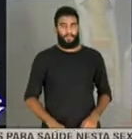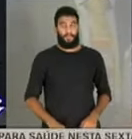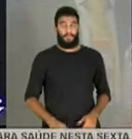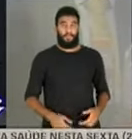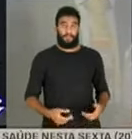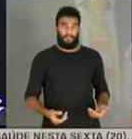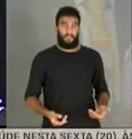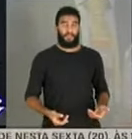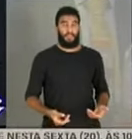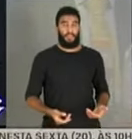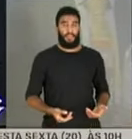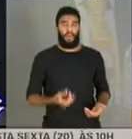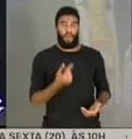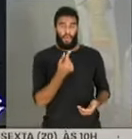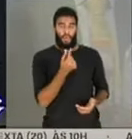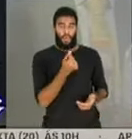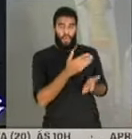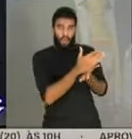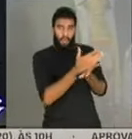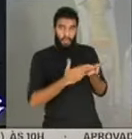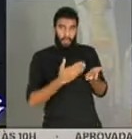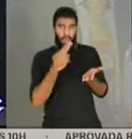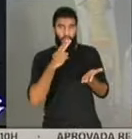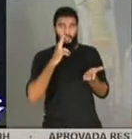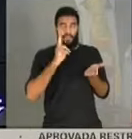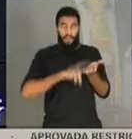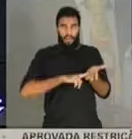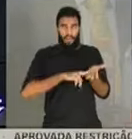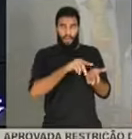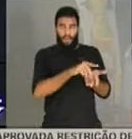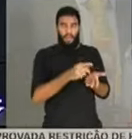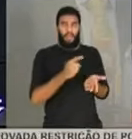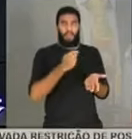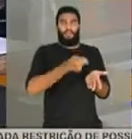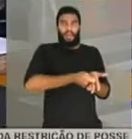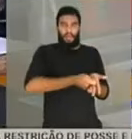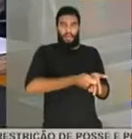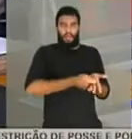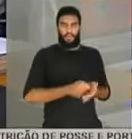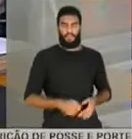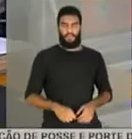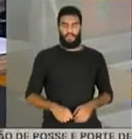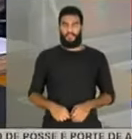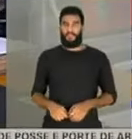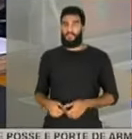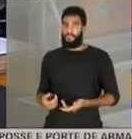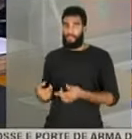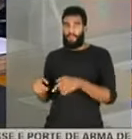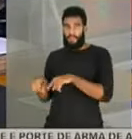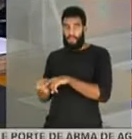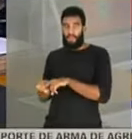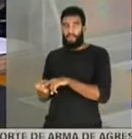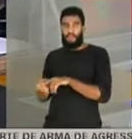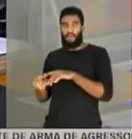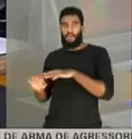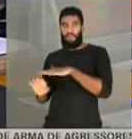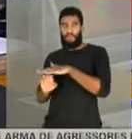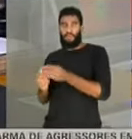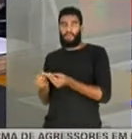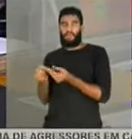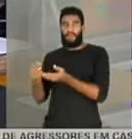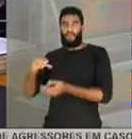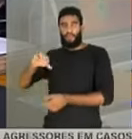Foi uma parte do pagamento da carta. Da carta? Sim. A Precisa também deu 9 mil reais ao